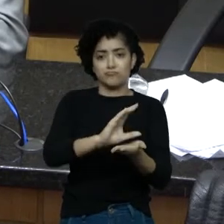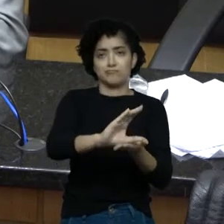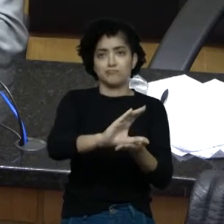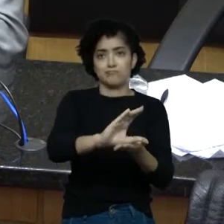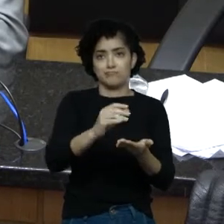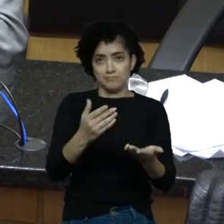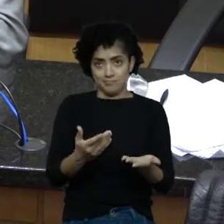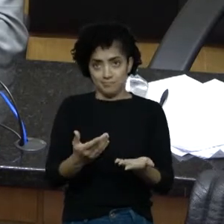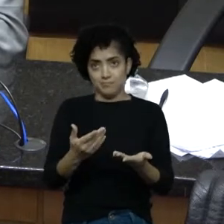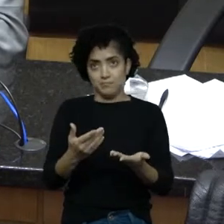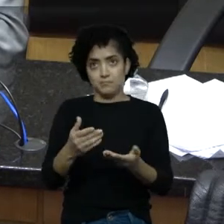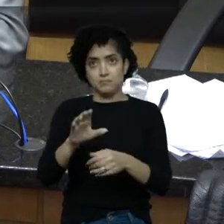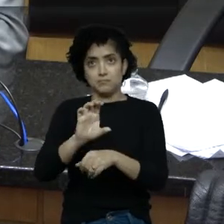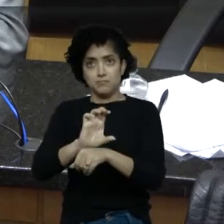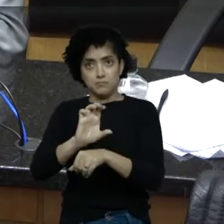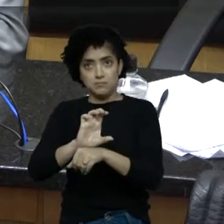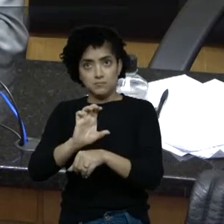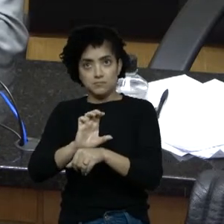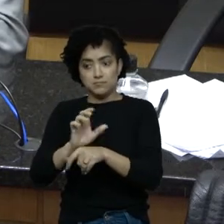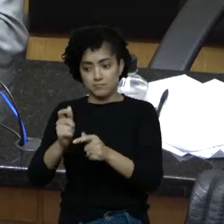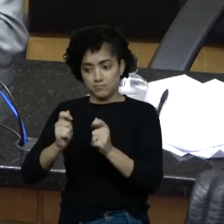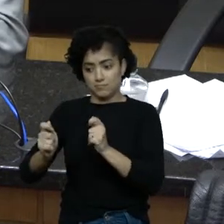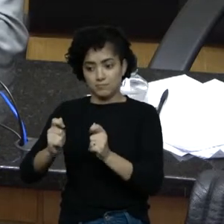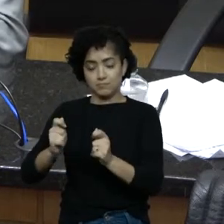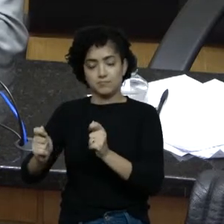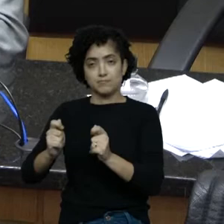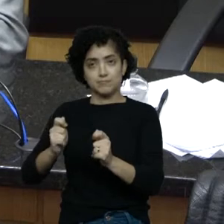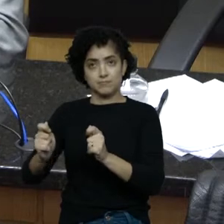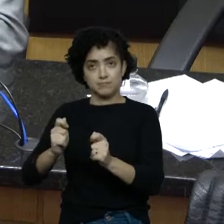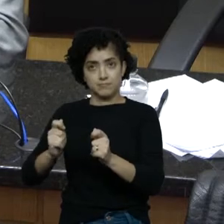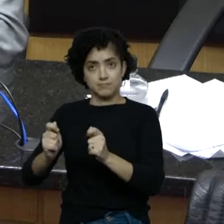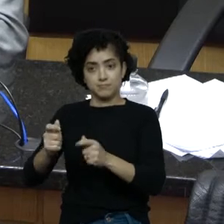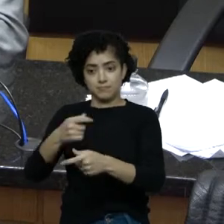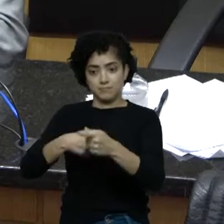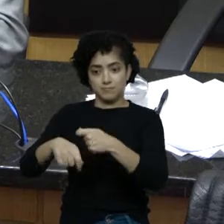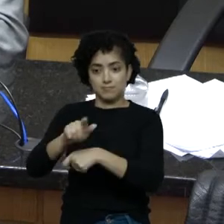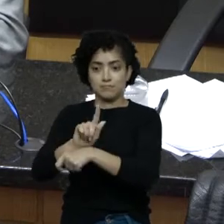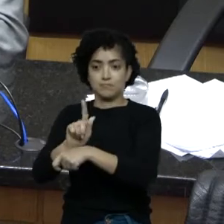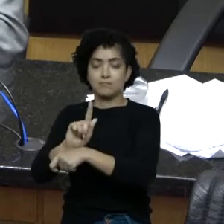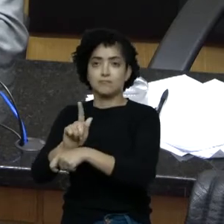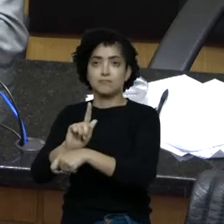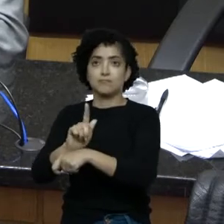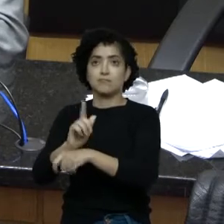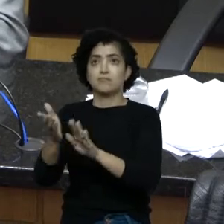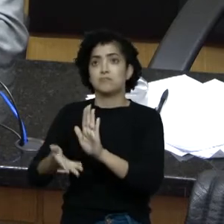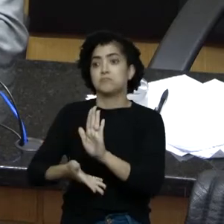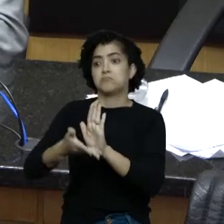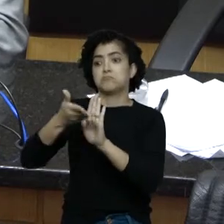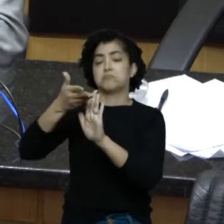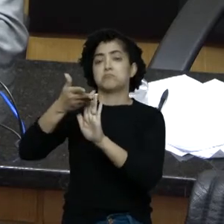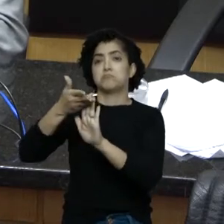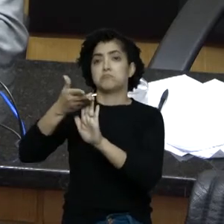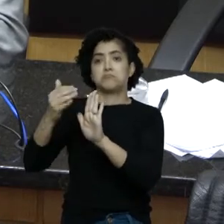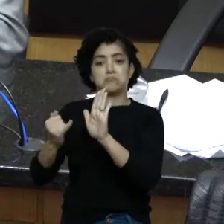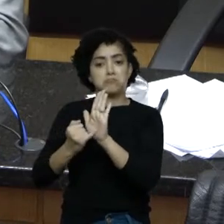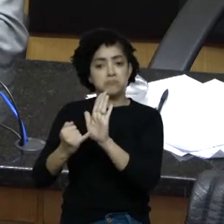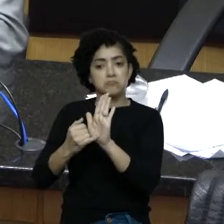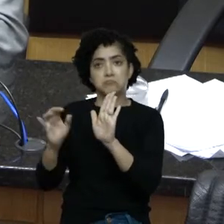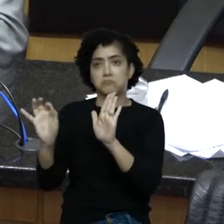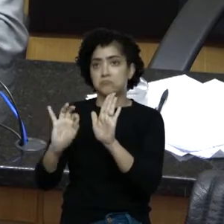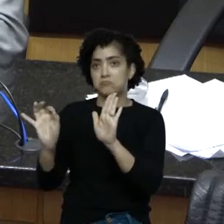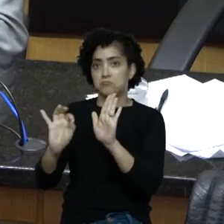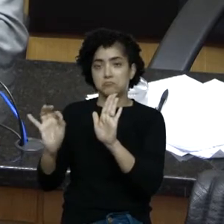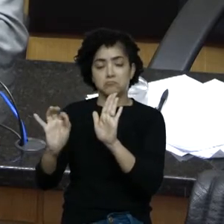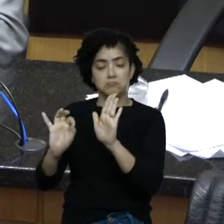o estado enxuga máquina pública faz gestão muito pelo contrário Não aumentou impostos e nenhuma